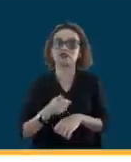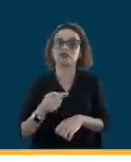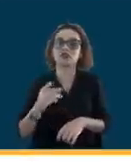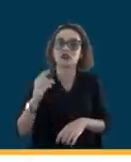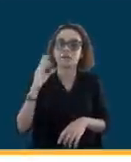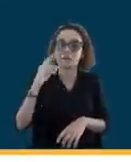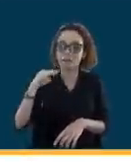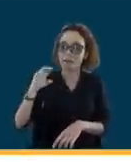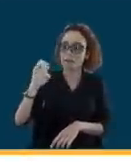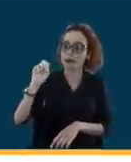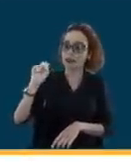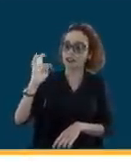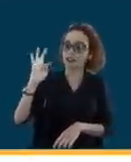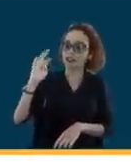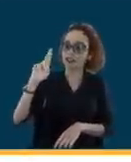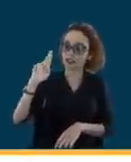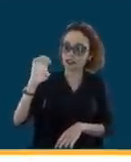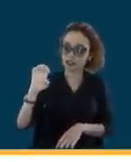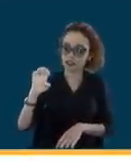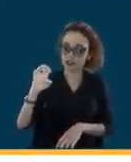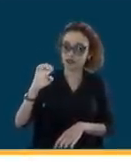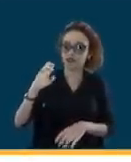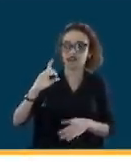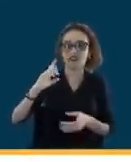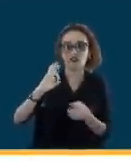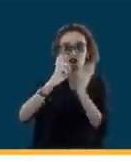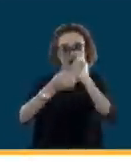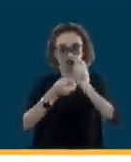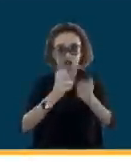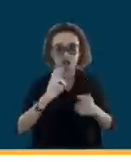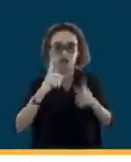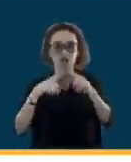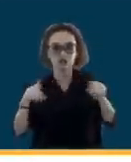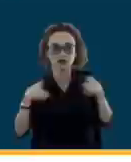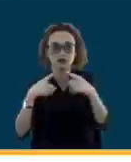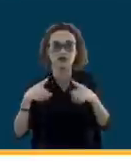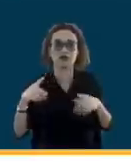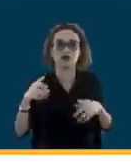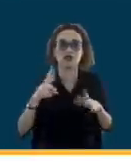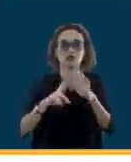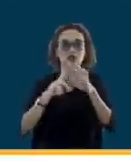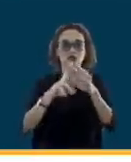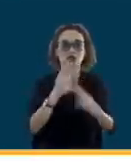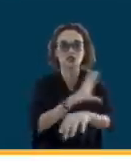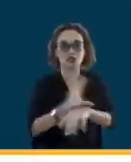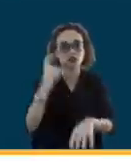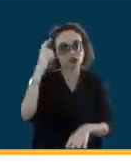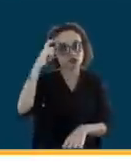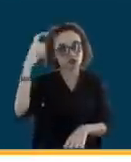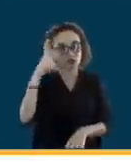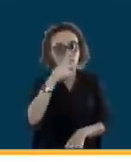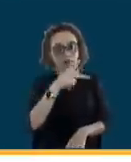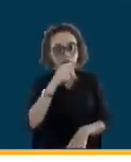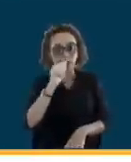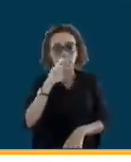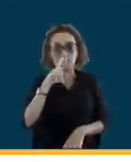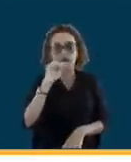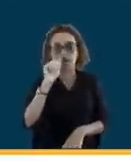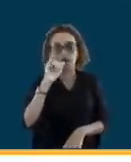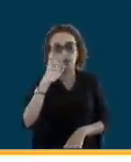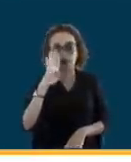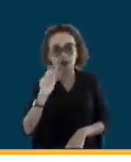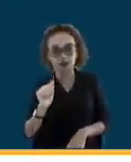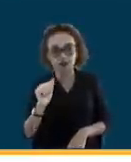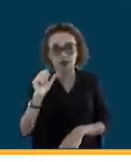Fatinha, né, representando o jongo, representando a cultura aqui do Rio de Janeiro, do interior do Vale do Paraíba. Nós tivemos aqui o